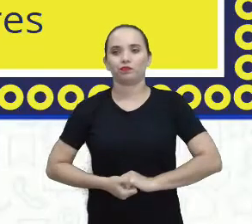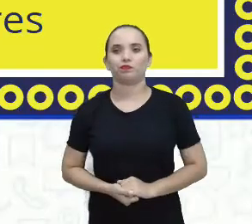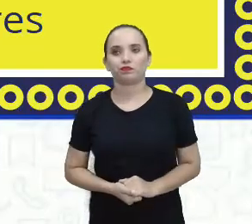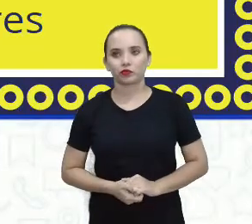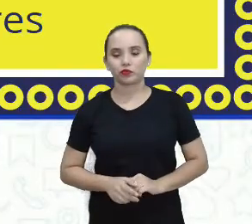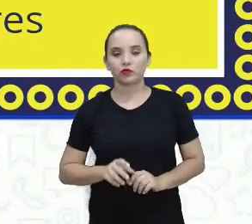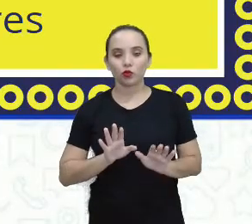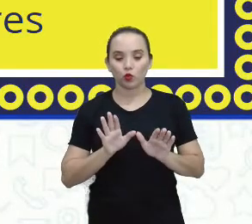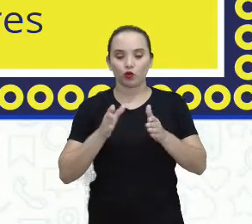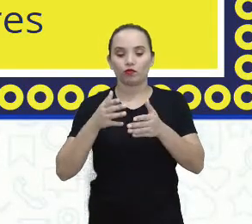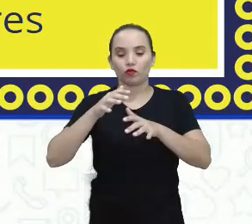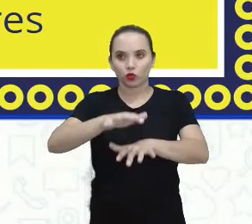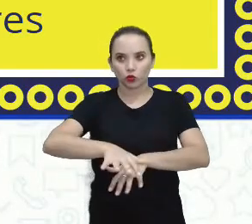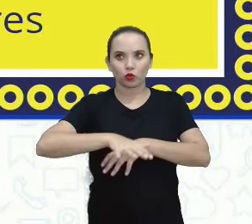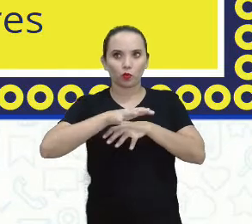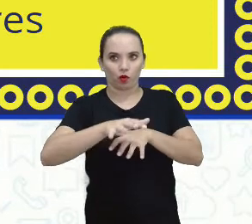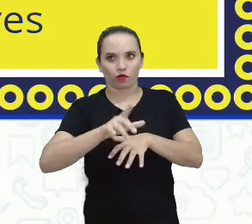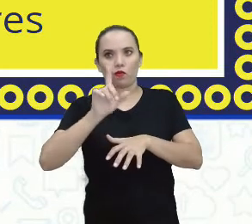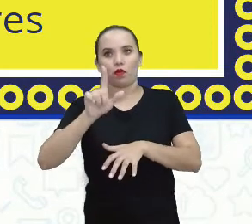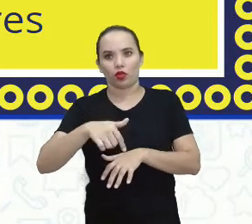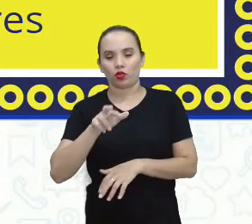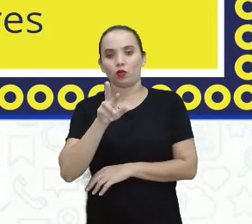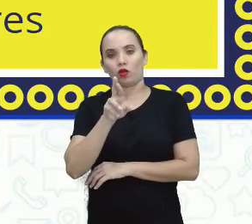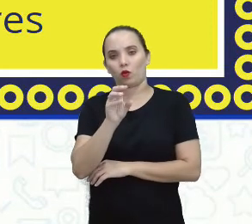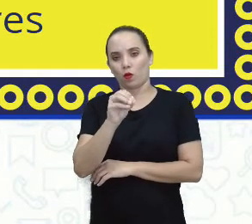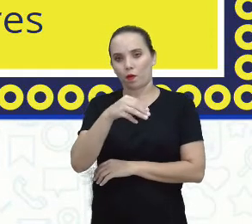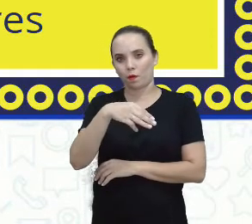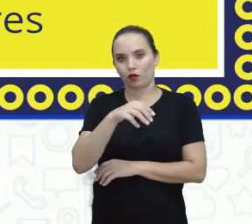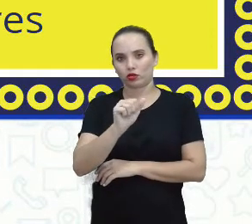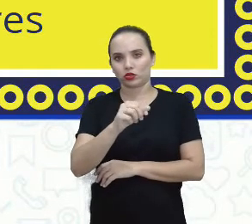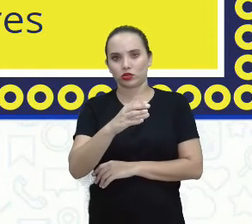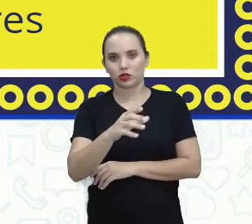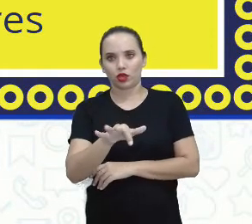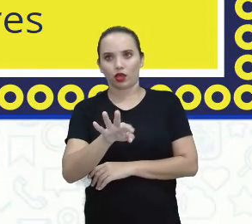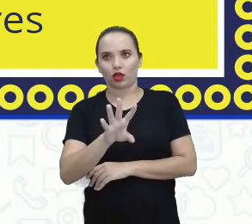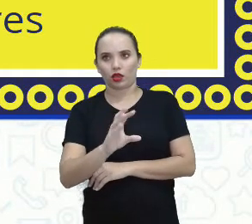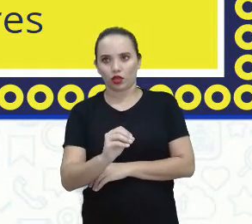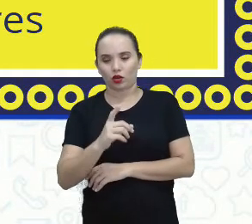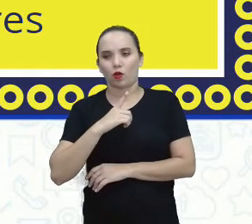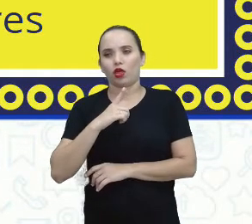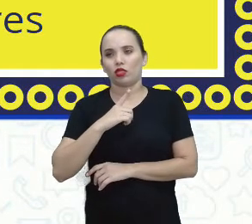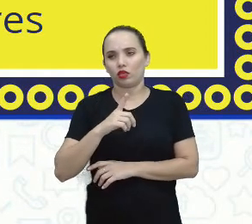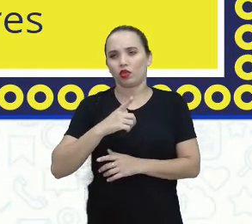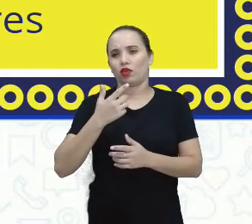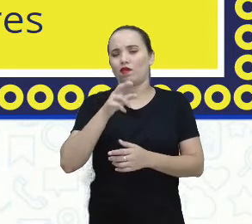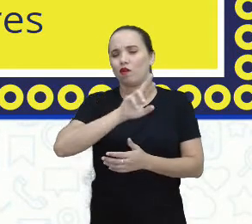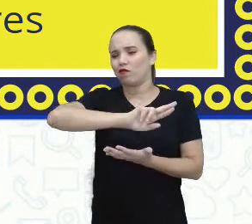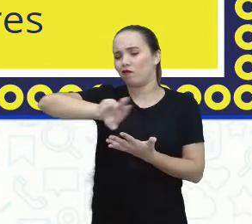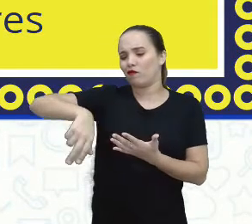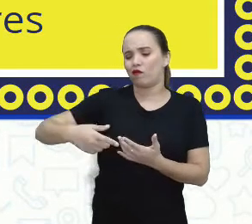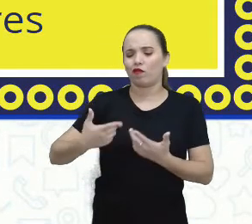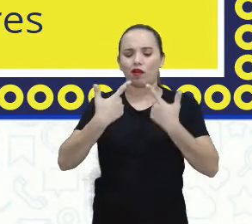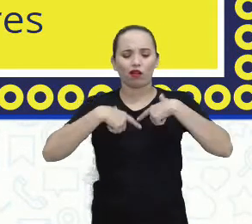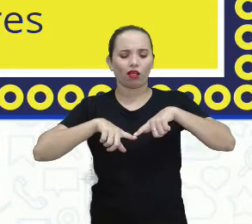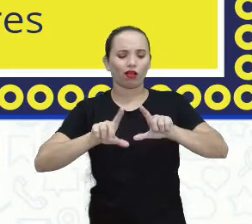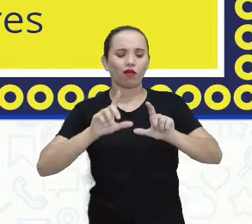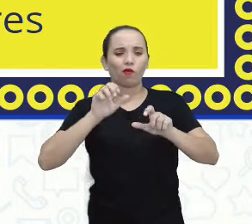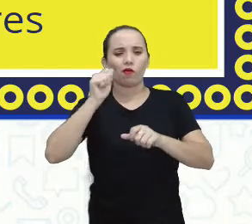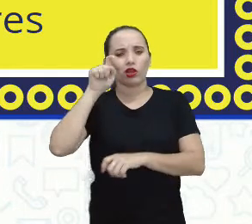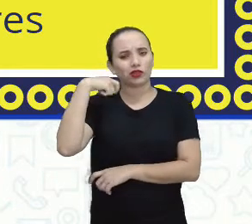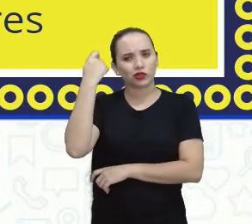do movimento seja o romanceiro, ao engajar diversas linguagens artísticas, amplia também o